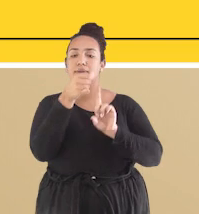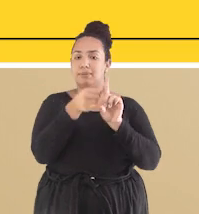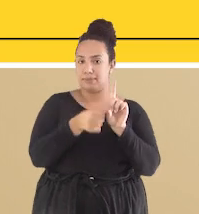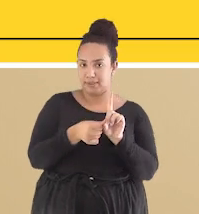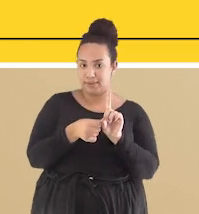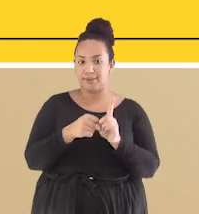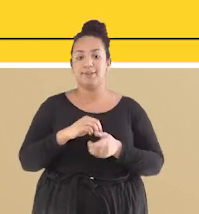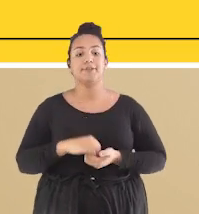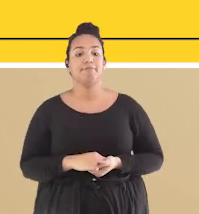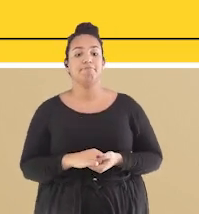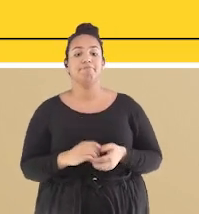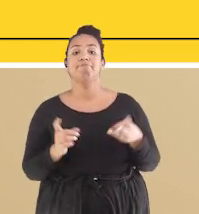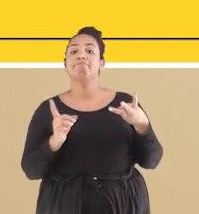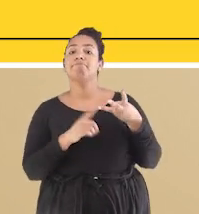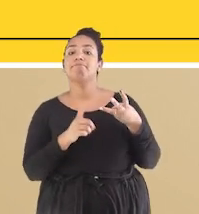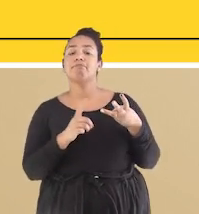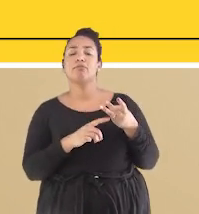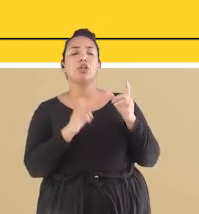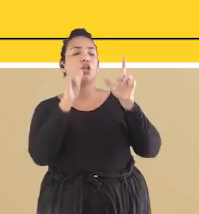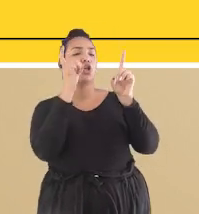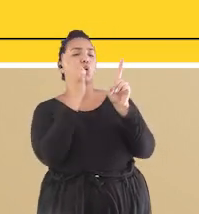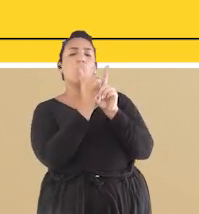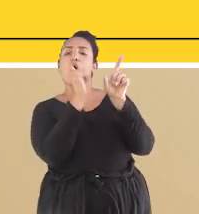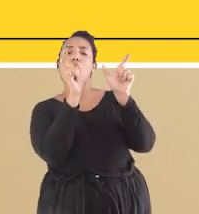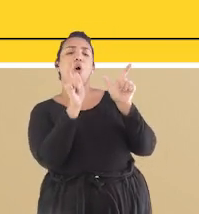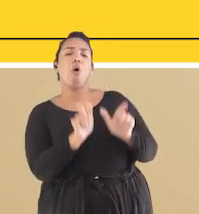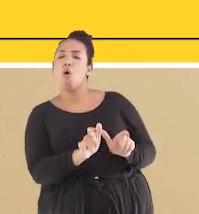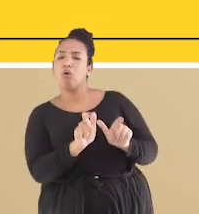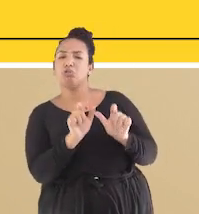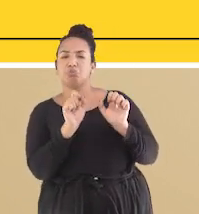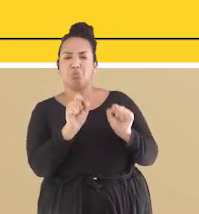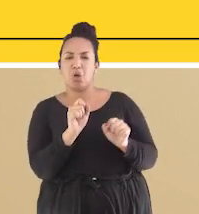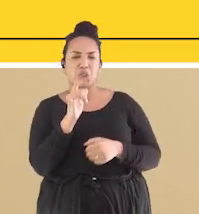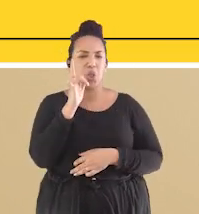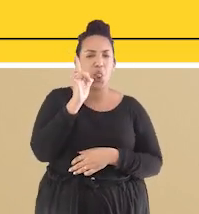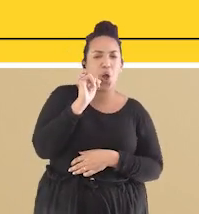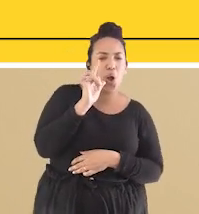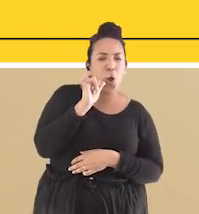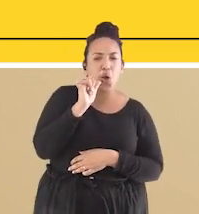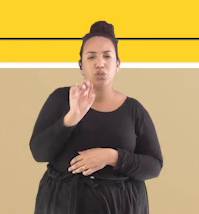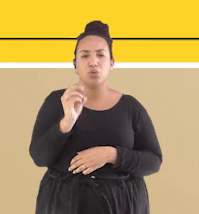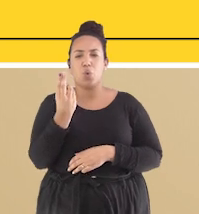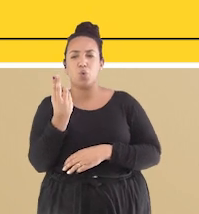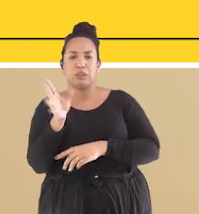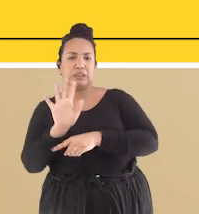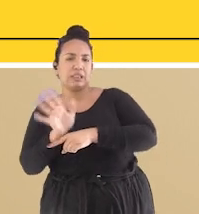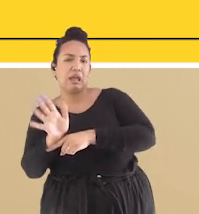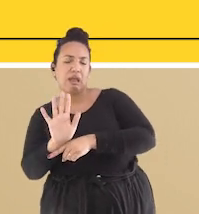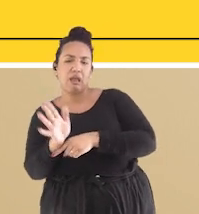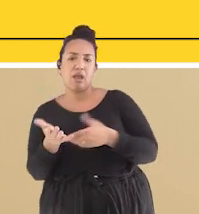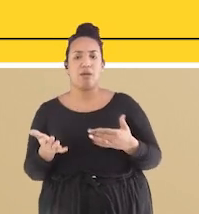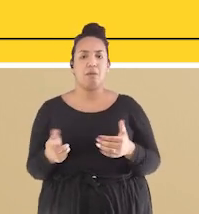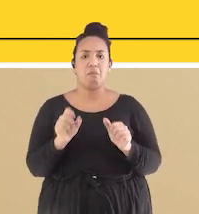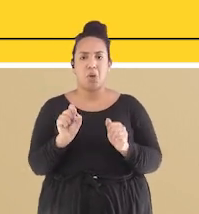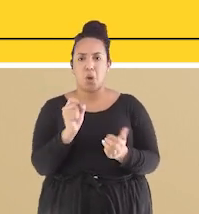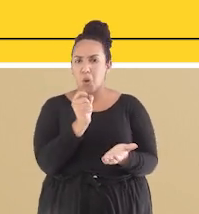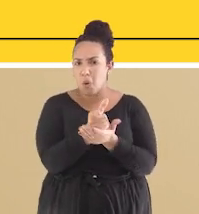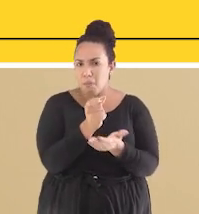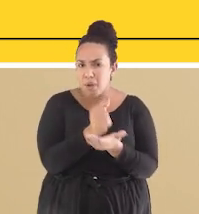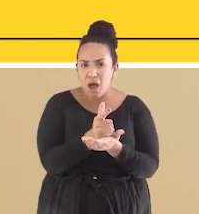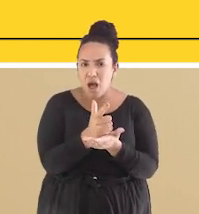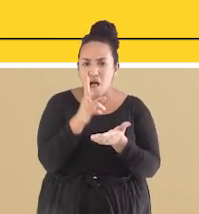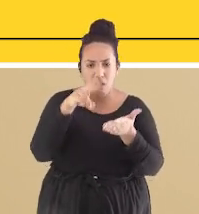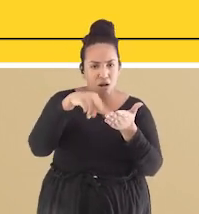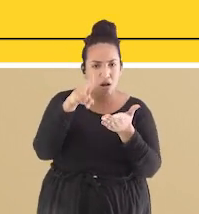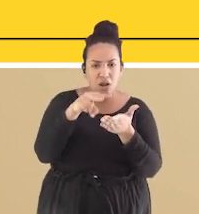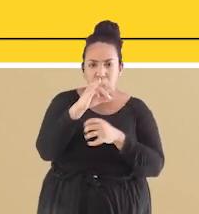lançamento. E onde podemos encontrar? Está disponível em alguma loja específica? Algum cinema vai exibir? Podemos comprar, ler